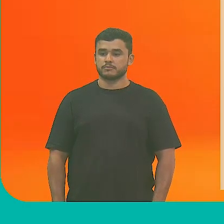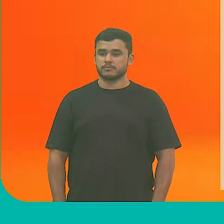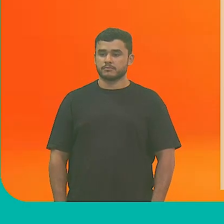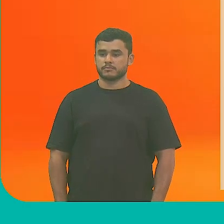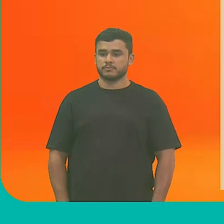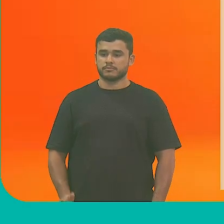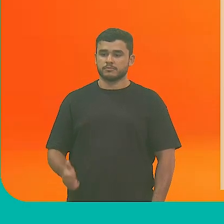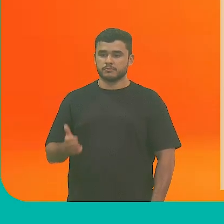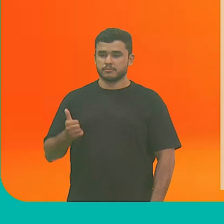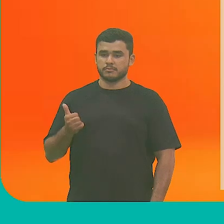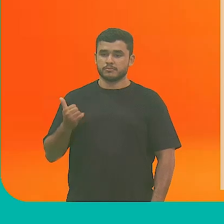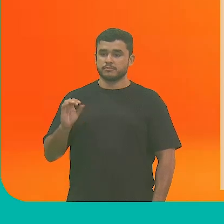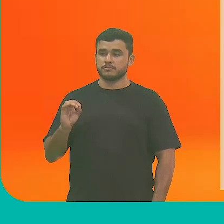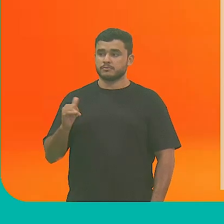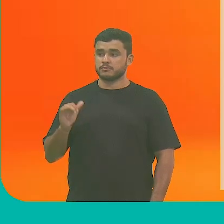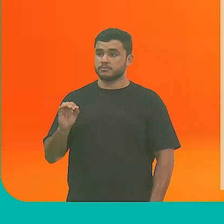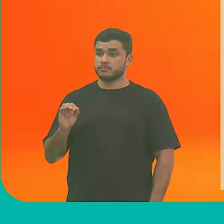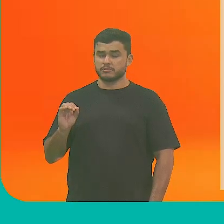Qual é a moda?